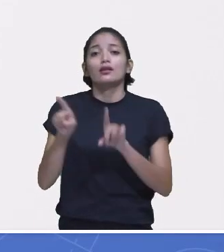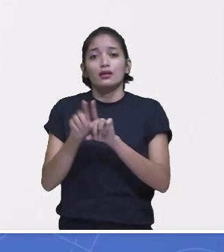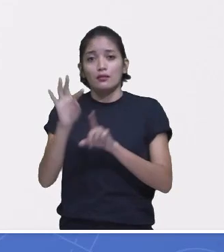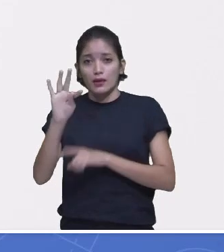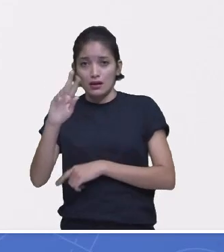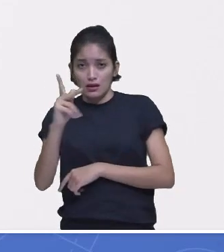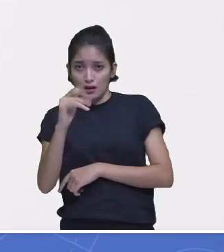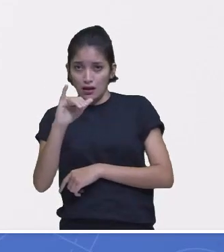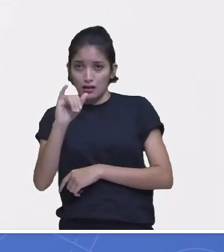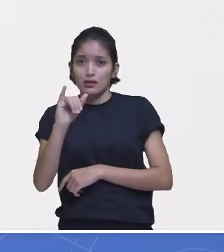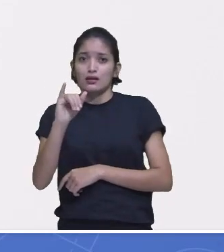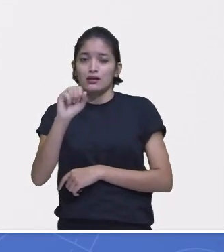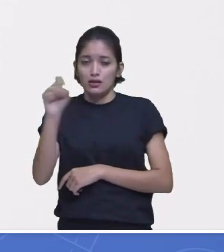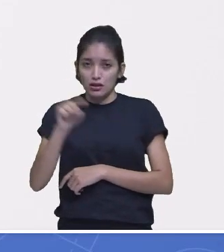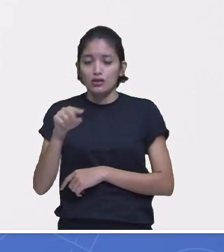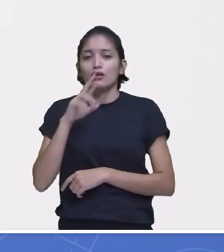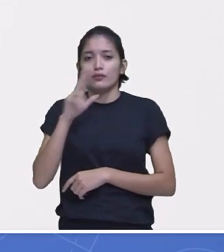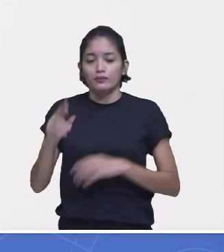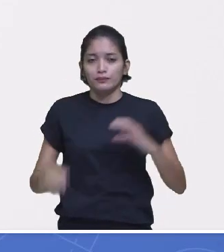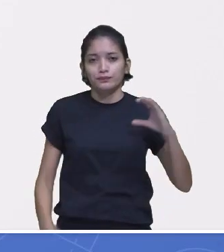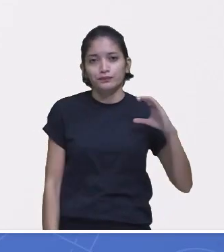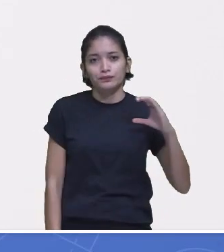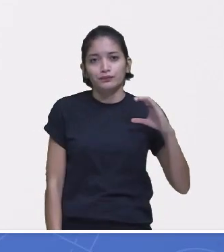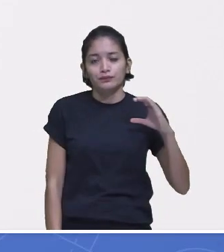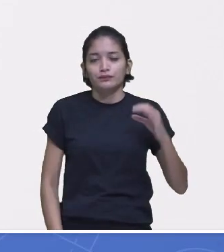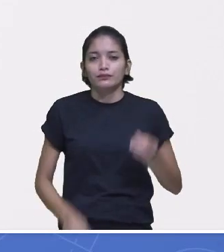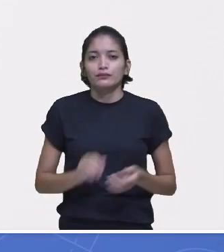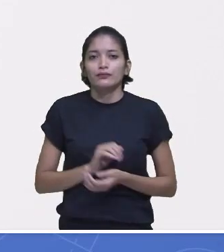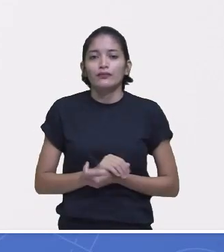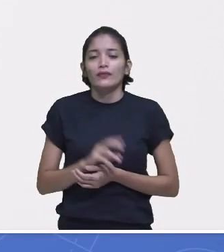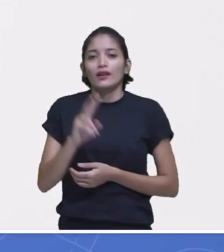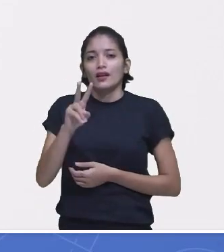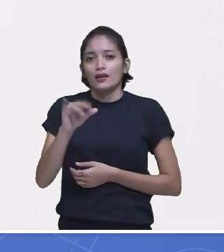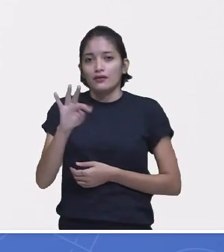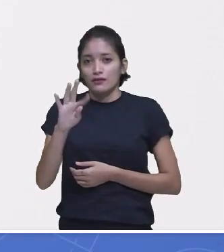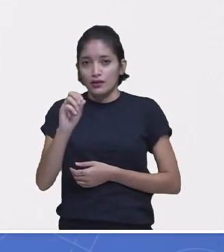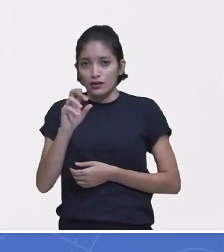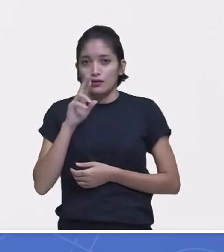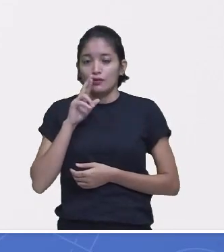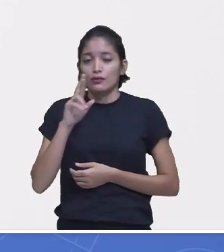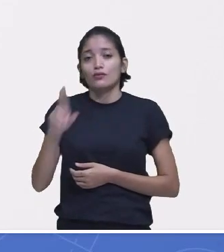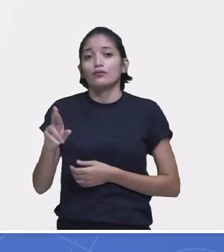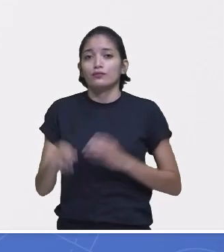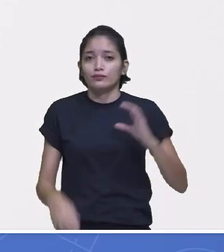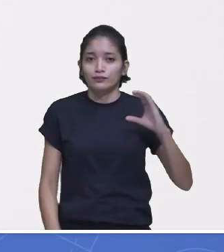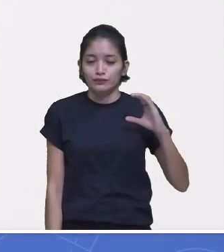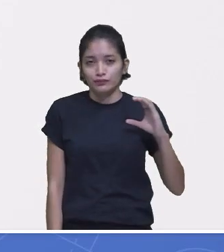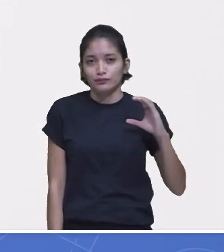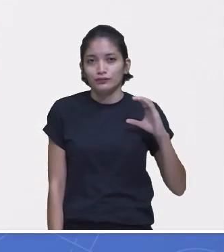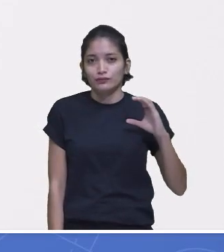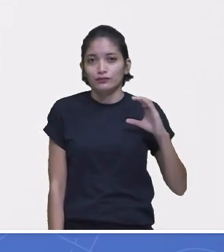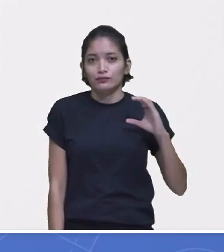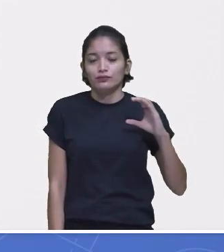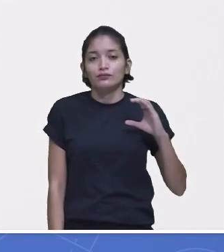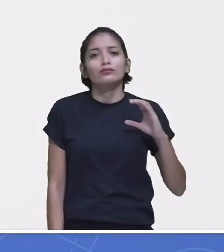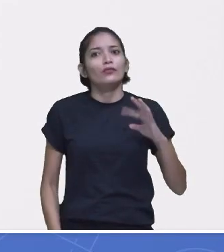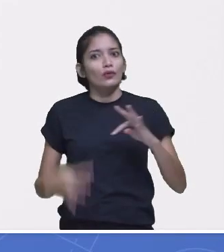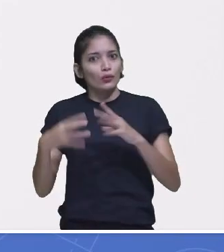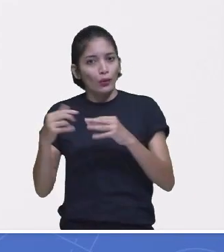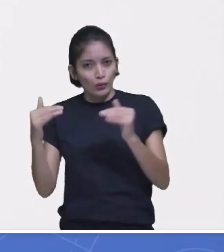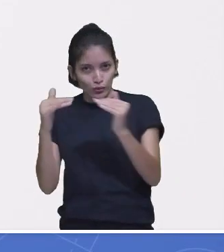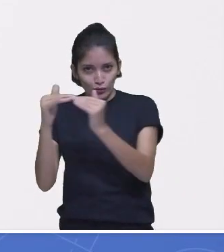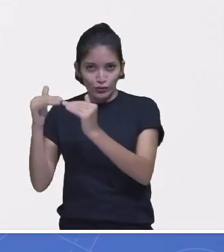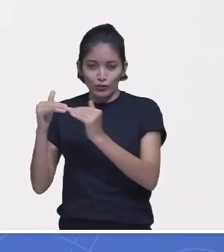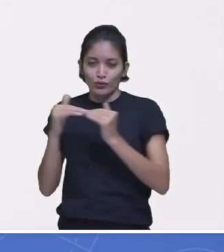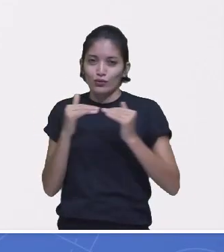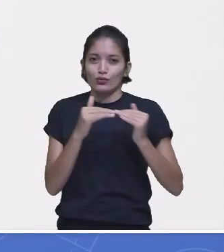resposta, a letra C. Certo? Vitor também continua na letra C. O pessoal está firme e forte aí,